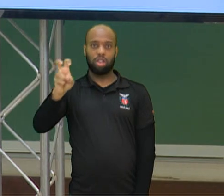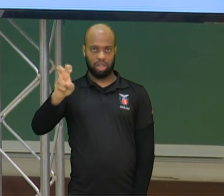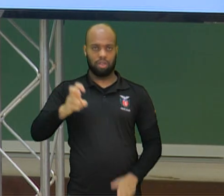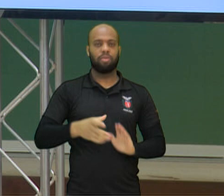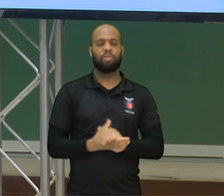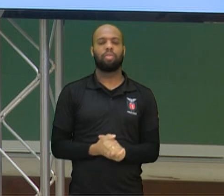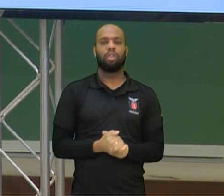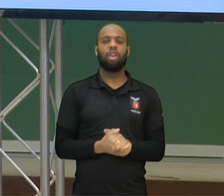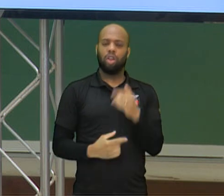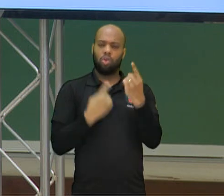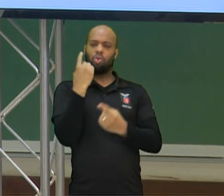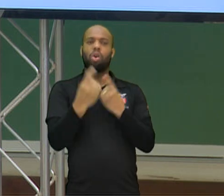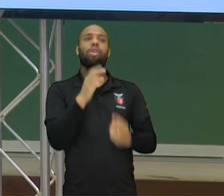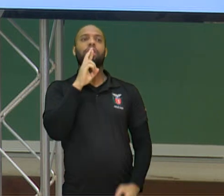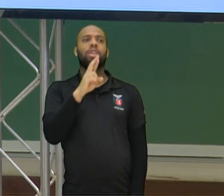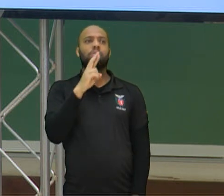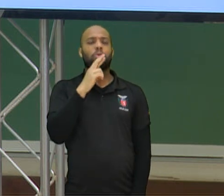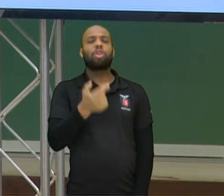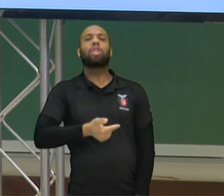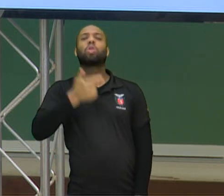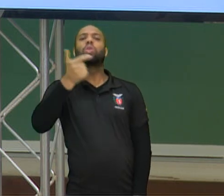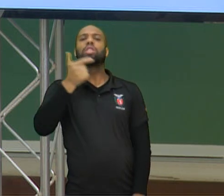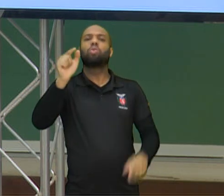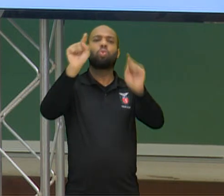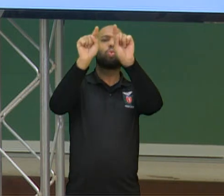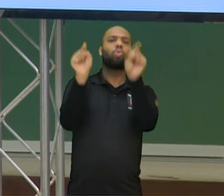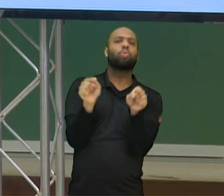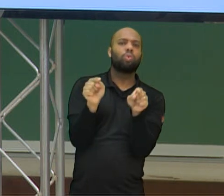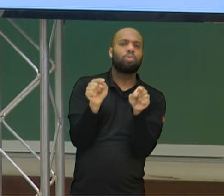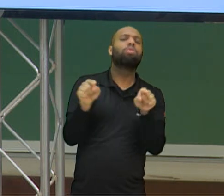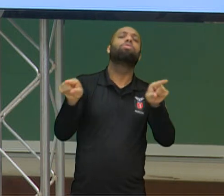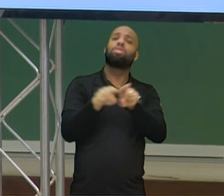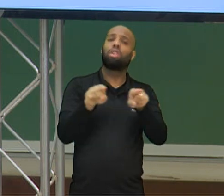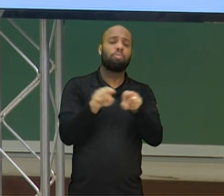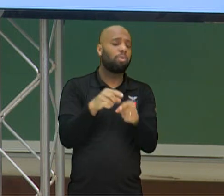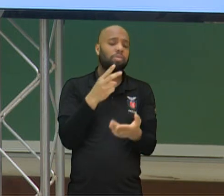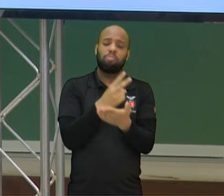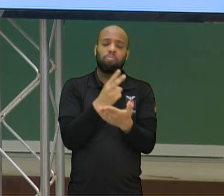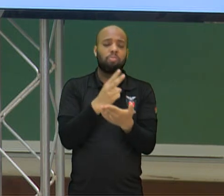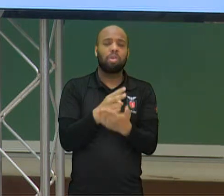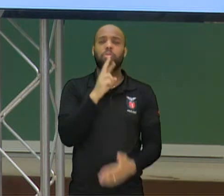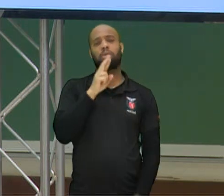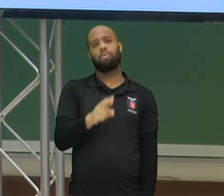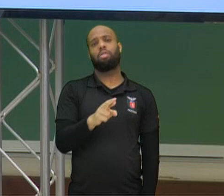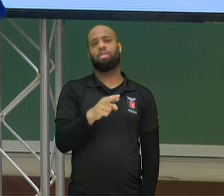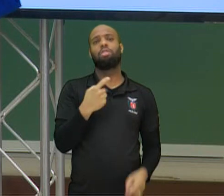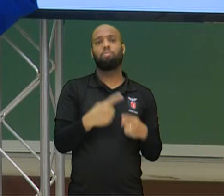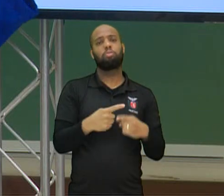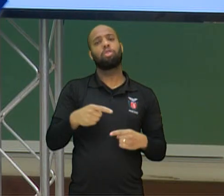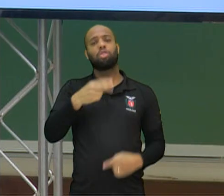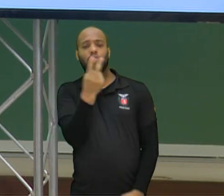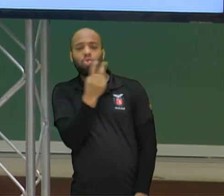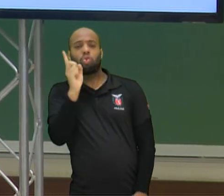4.845. Qual que é o resultado do segundo binomial? É o próprio